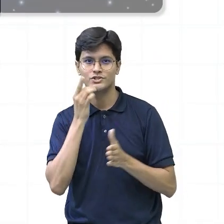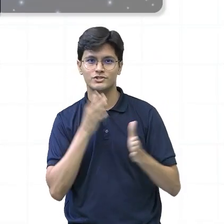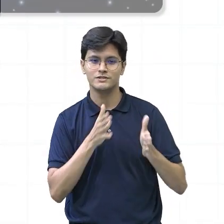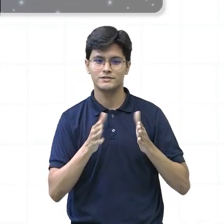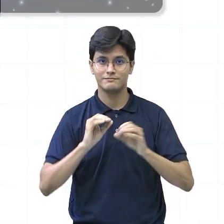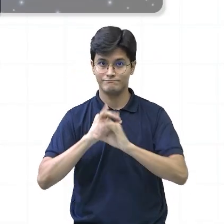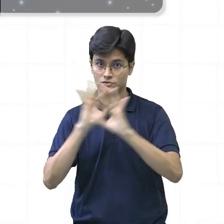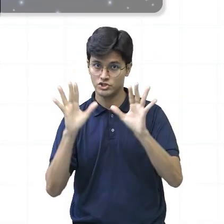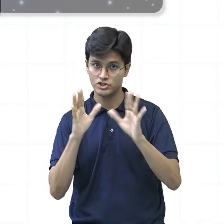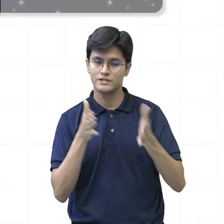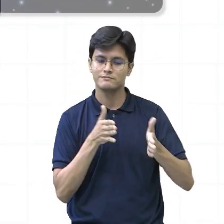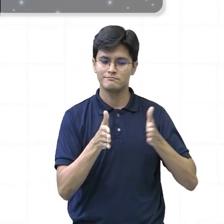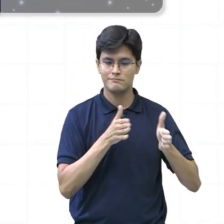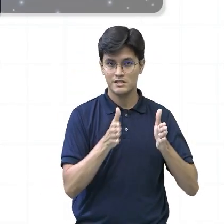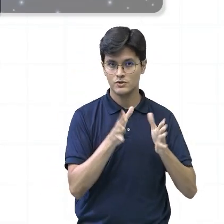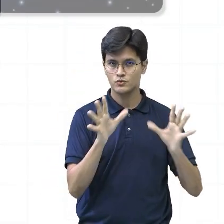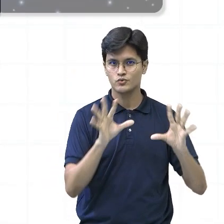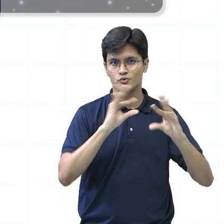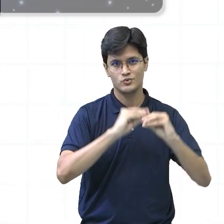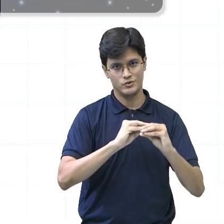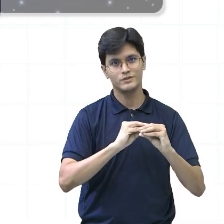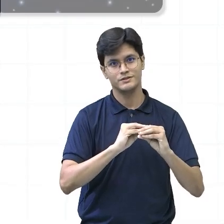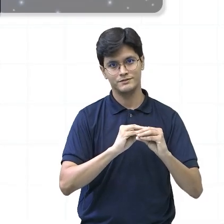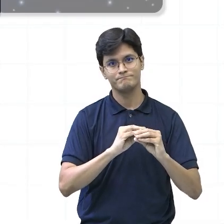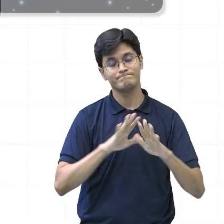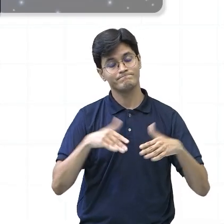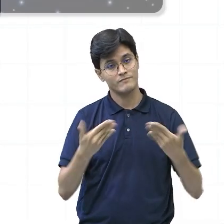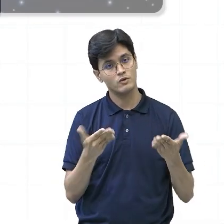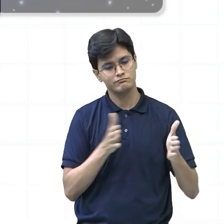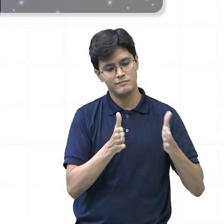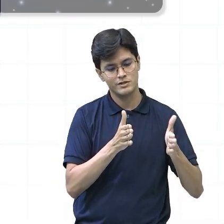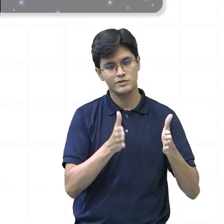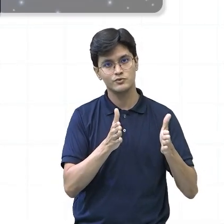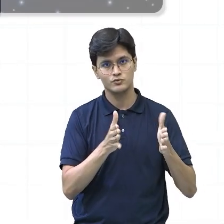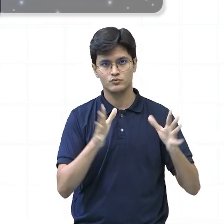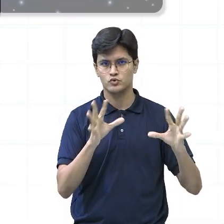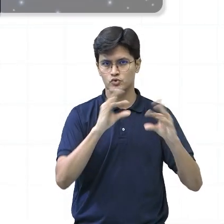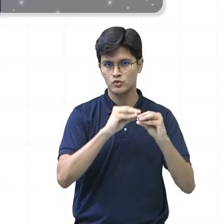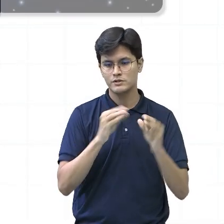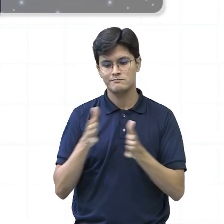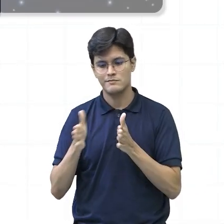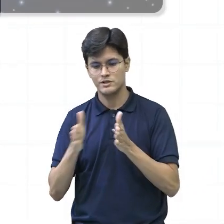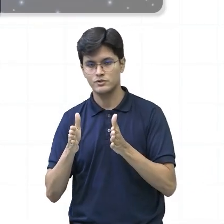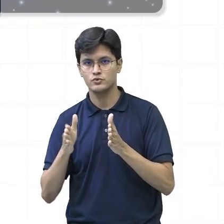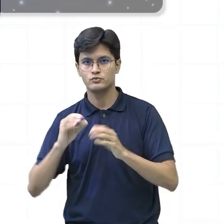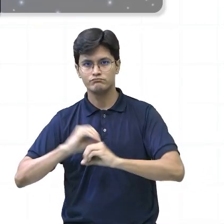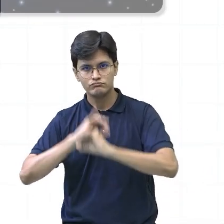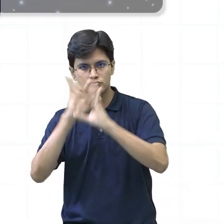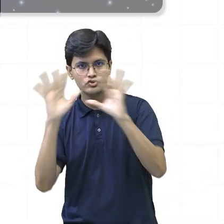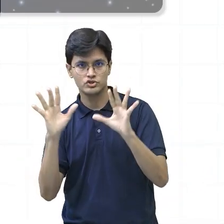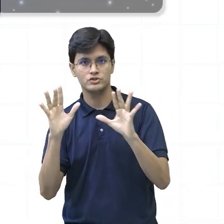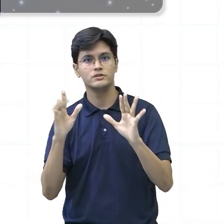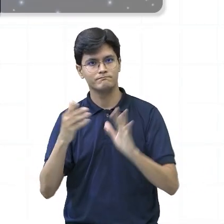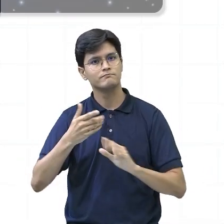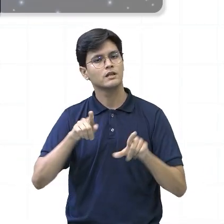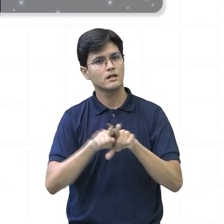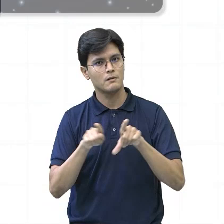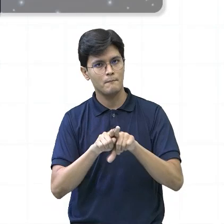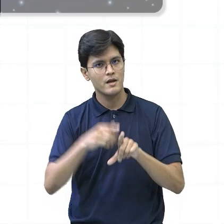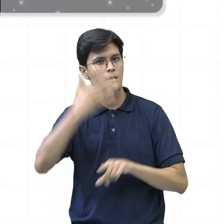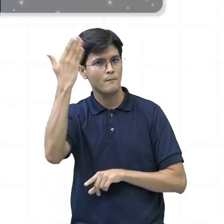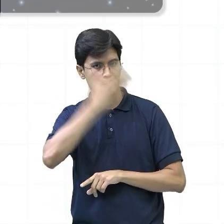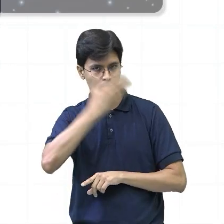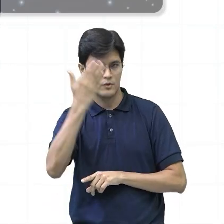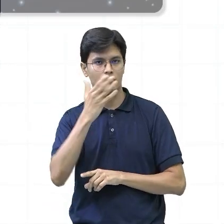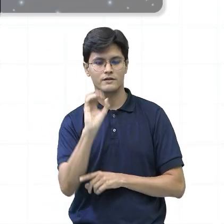a noite também é uma evidência de que o nosso planeta se movimenta. Você observa aí na imagem que um lado do planeta está